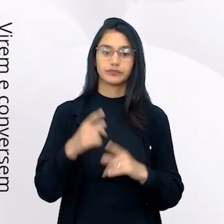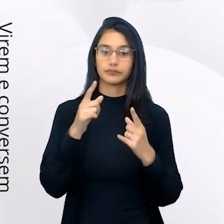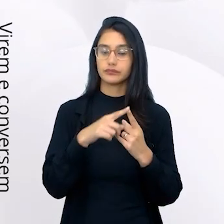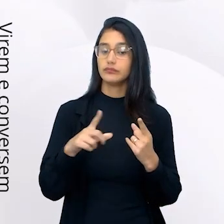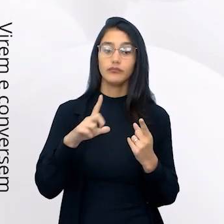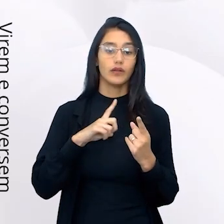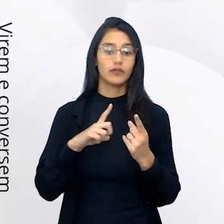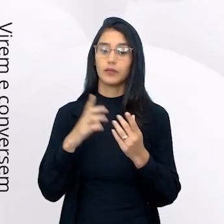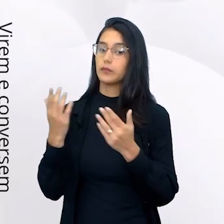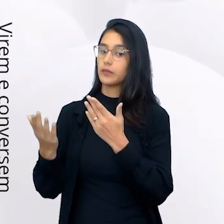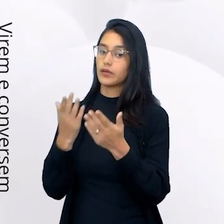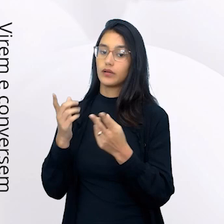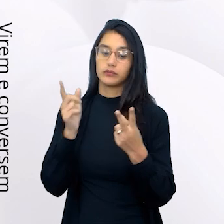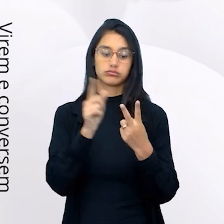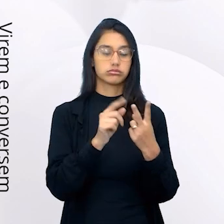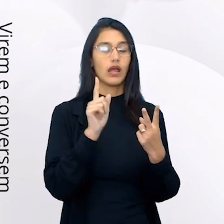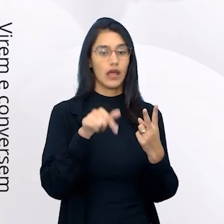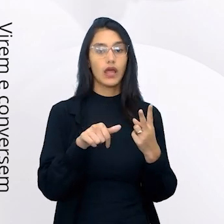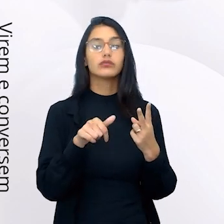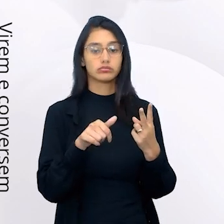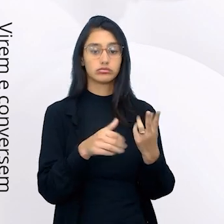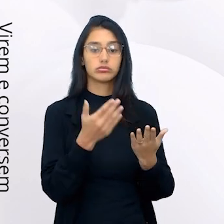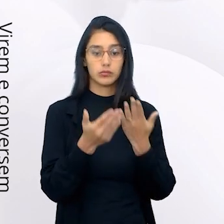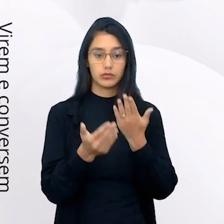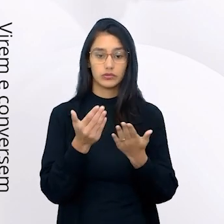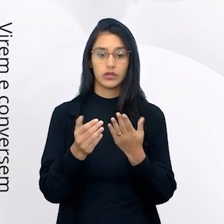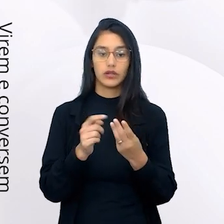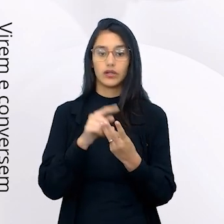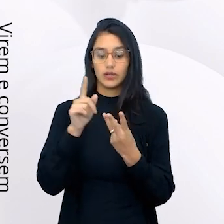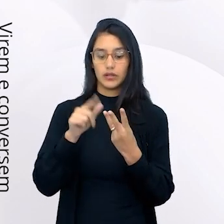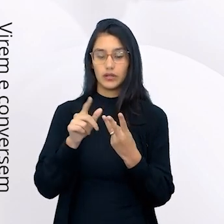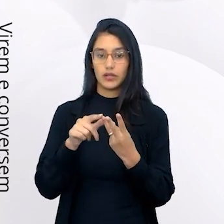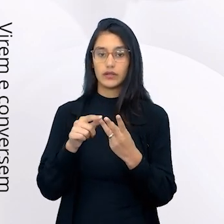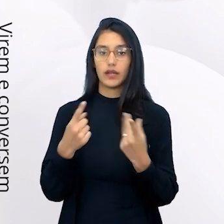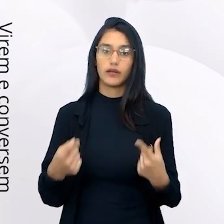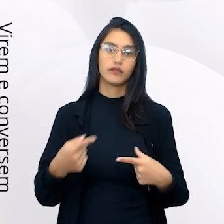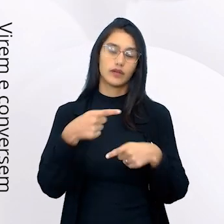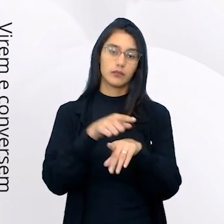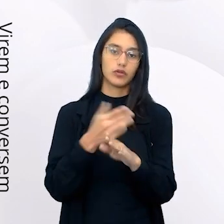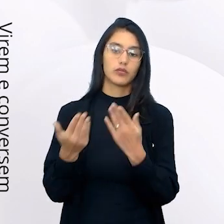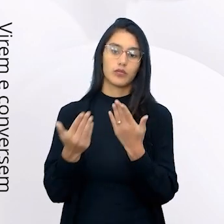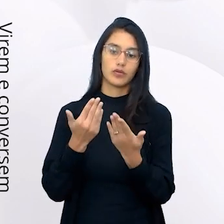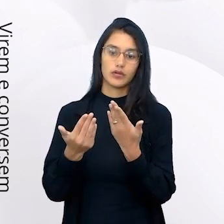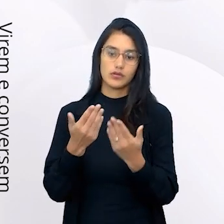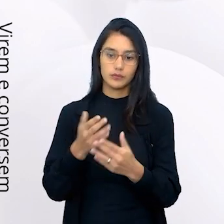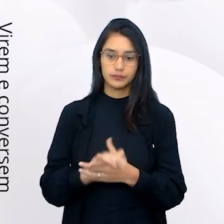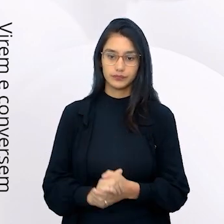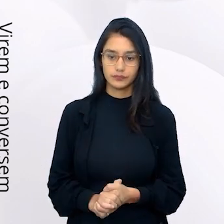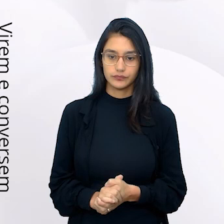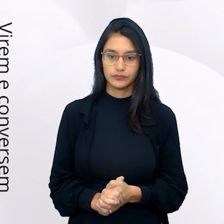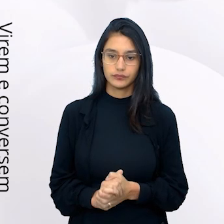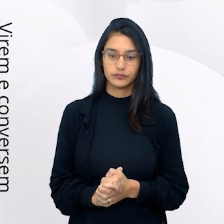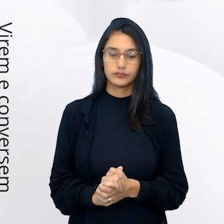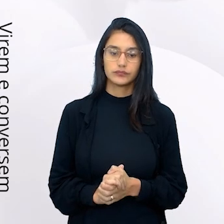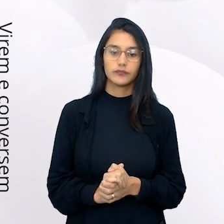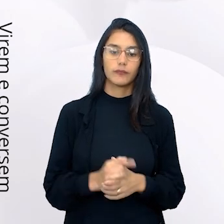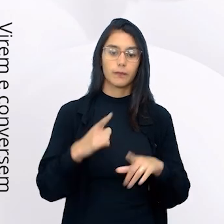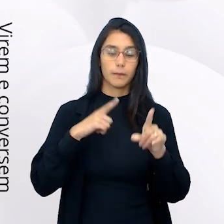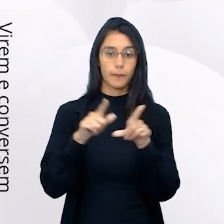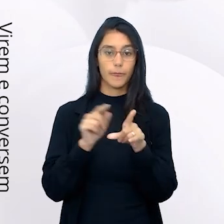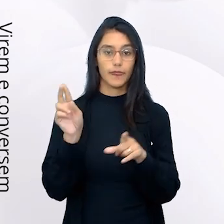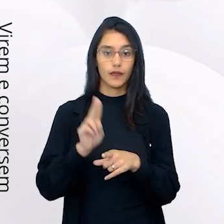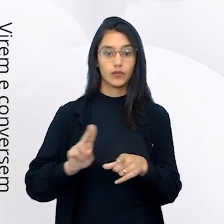há proporcionalidade, a segunda é diretamente proporcional e a última aí é inversamente proporcional. Dá também para